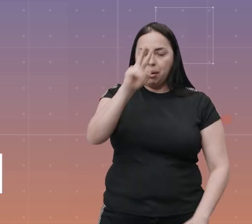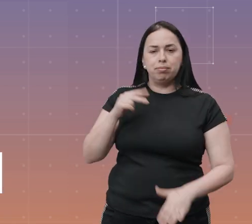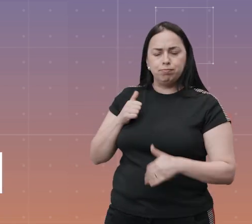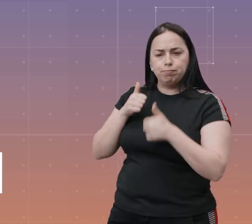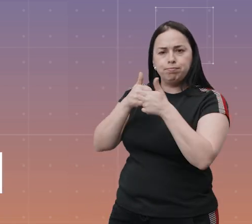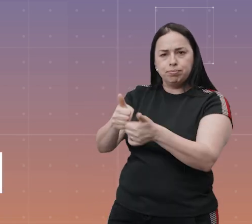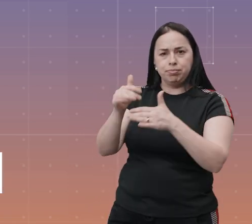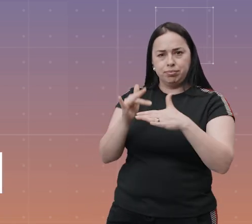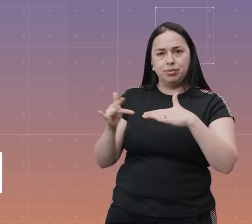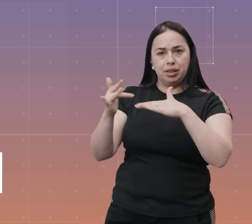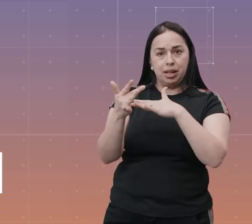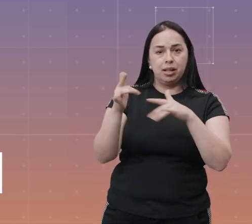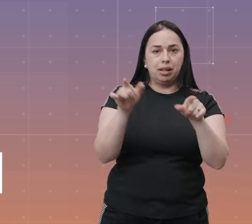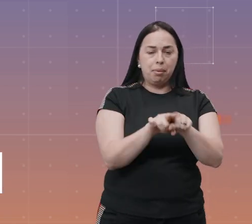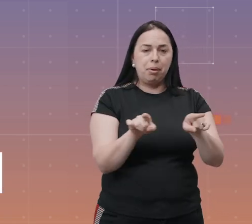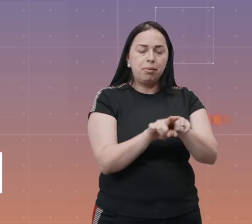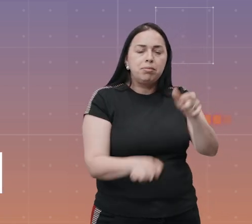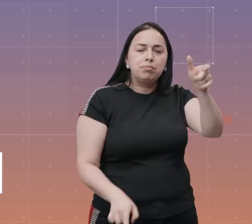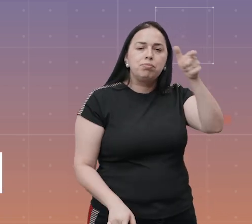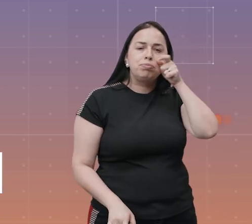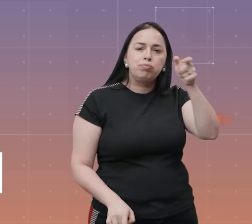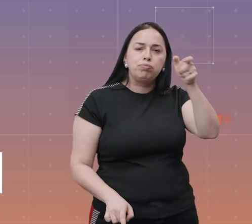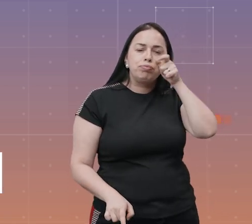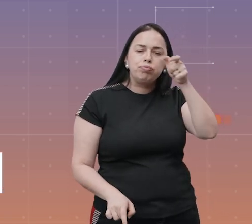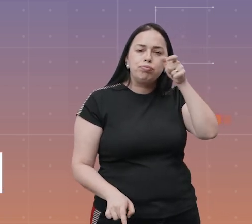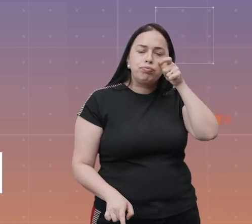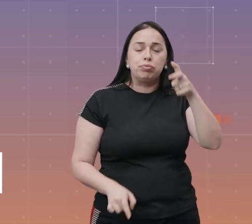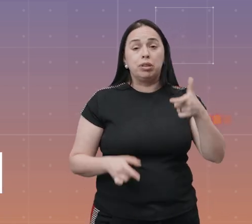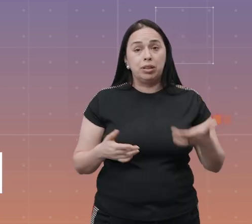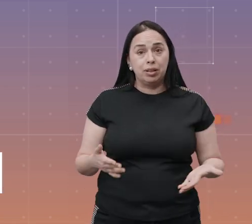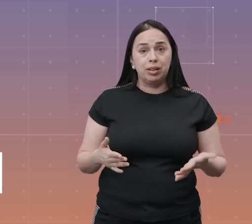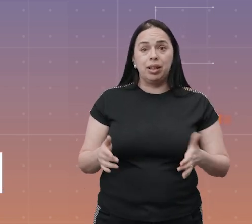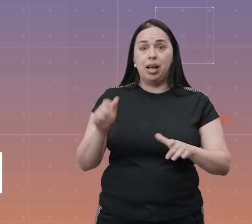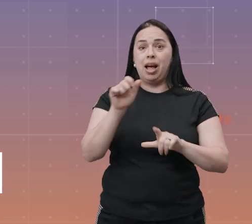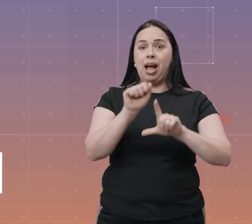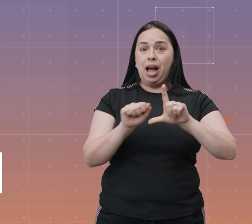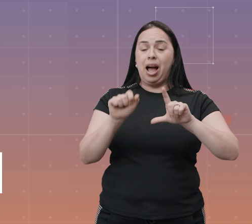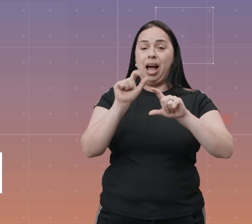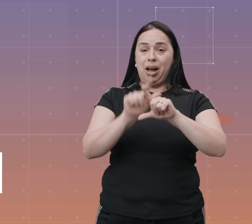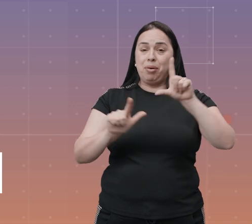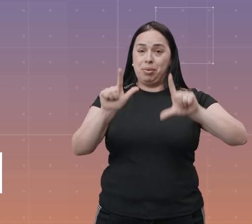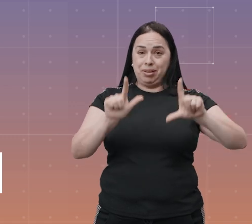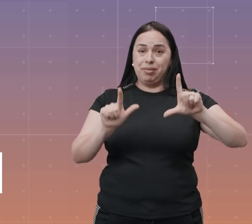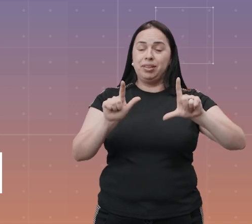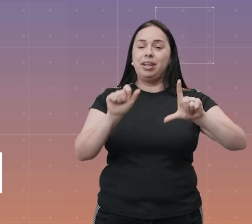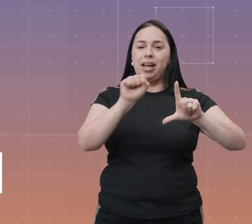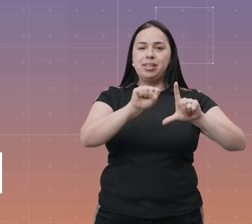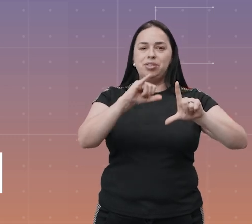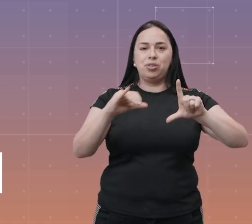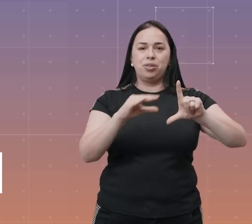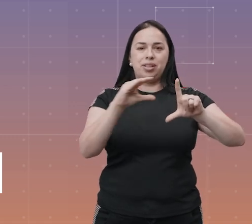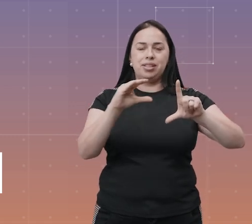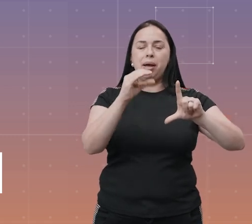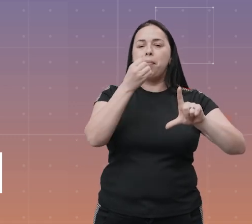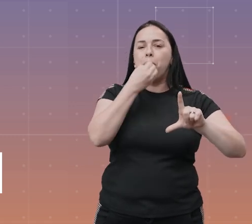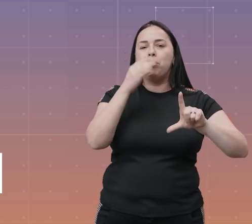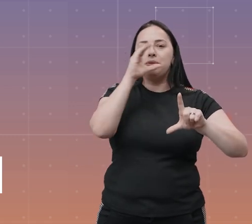Não esquece de nos seguir nas redes sociais e acompanhar nossos conteúdos por lá. @TV